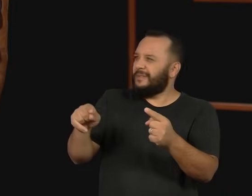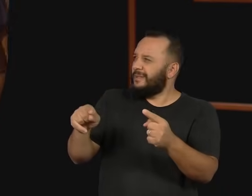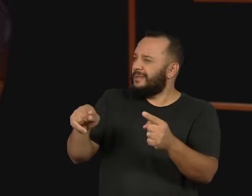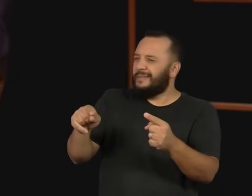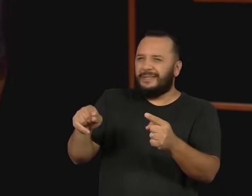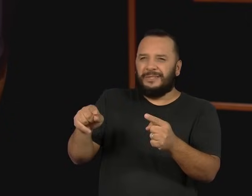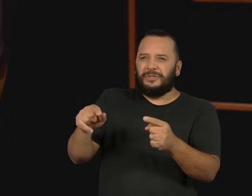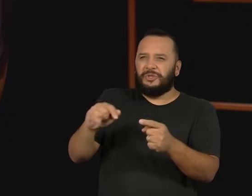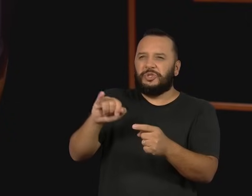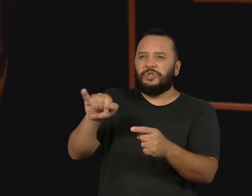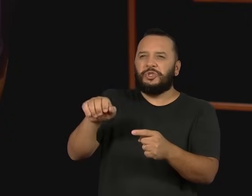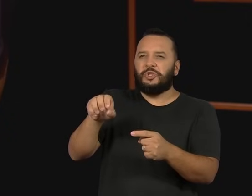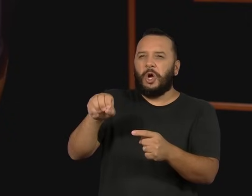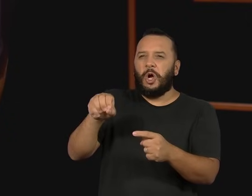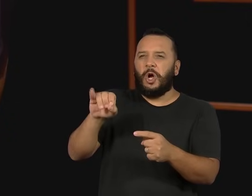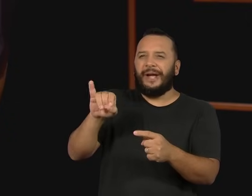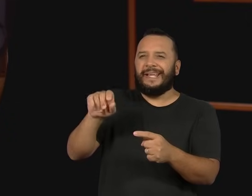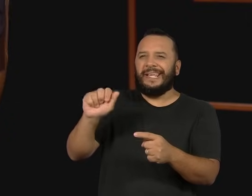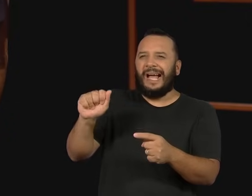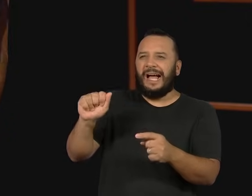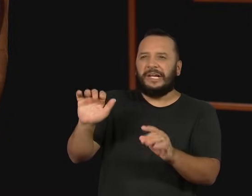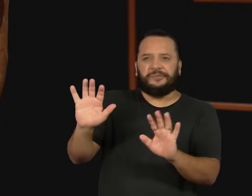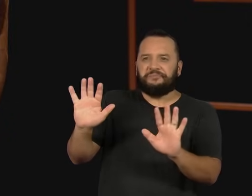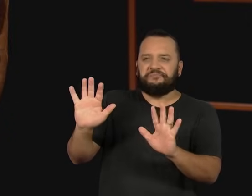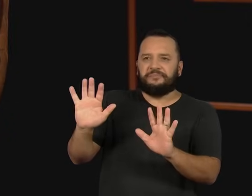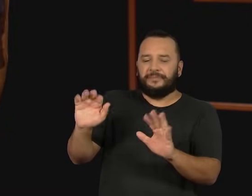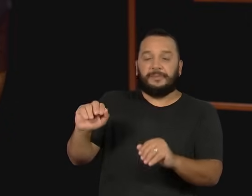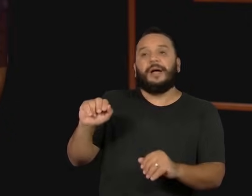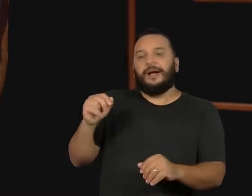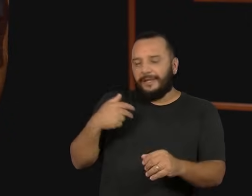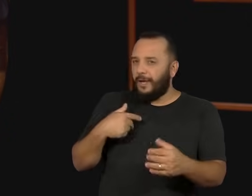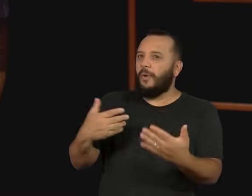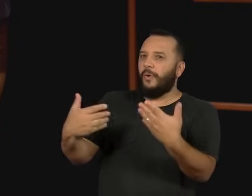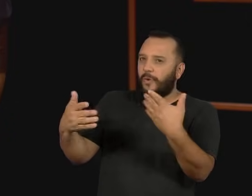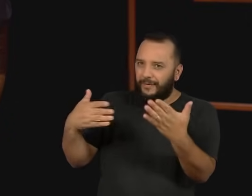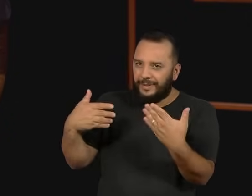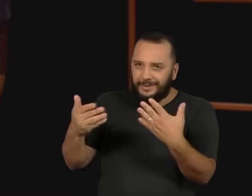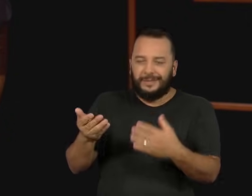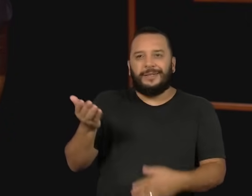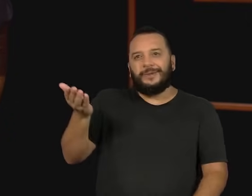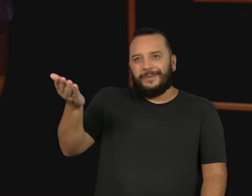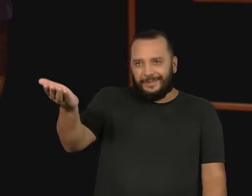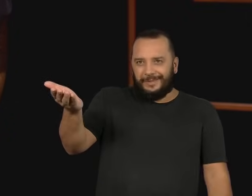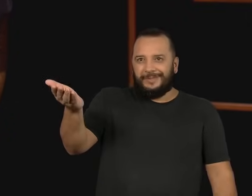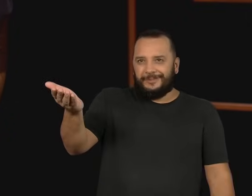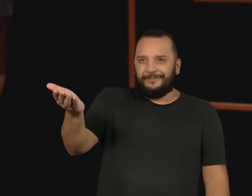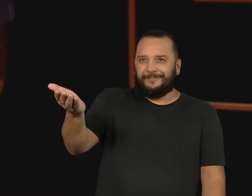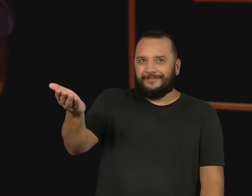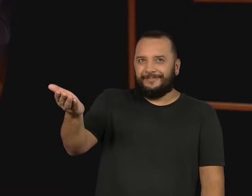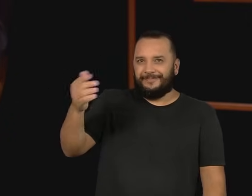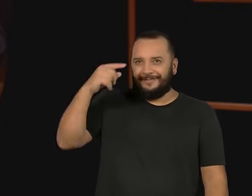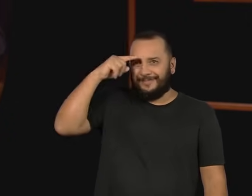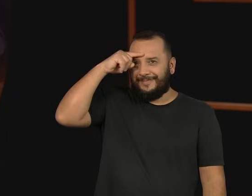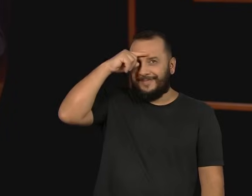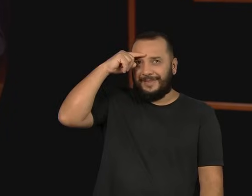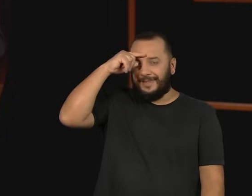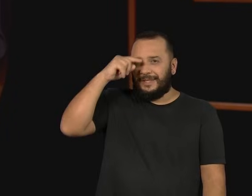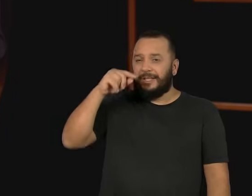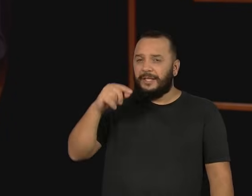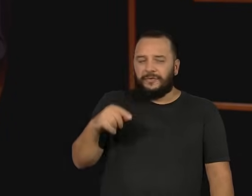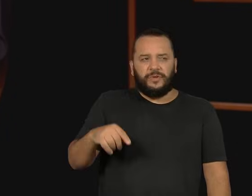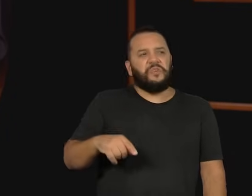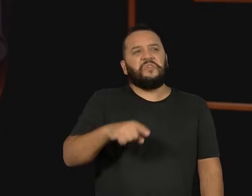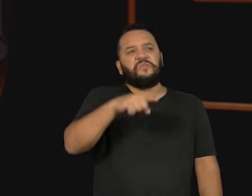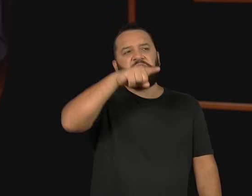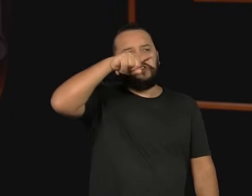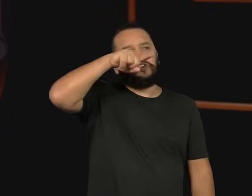né? Então, aí eu pude conversar com ele e tal, e ele realmente olhou para mim e falou: você